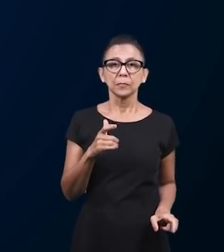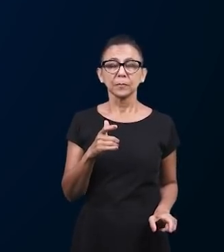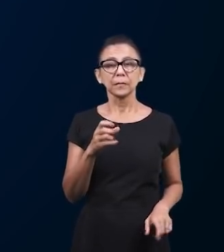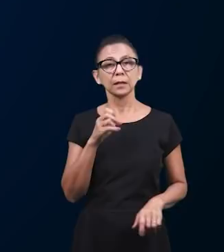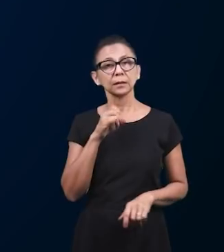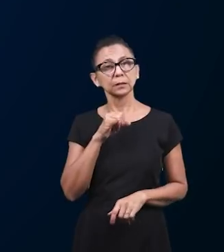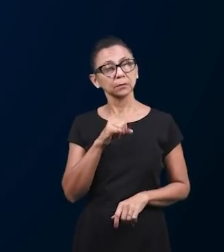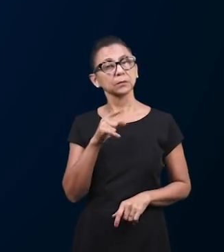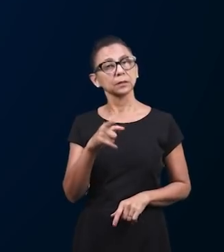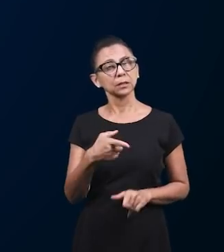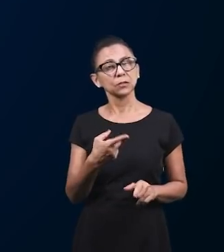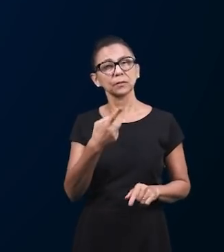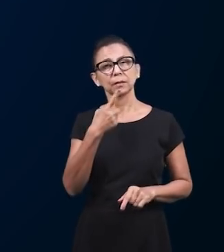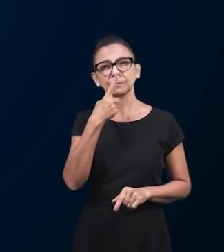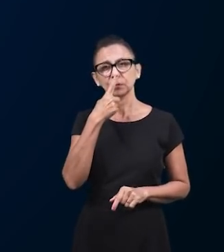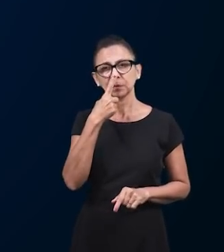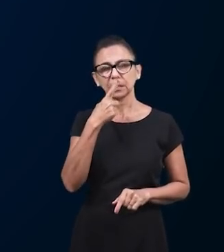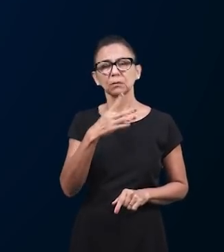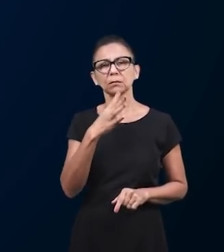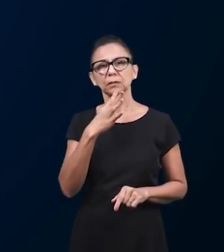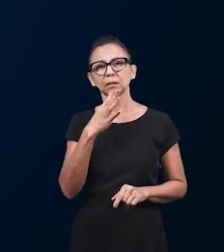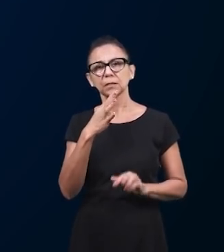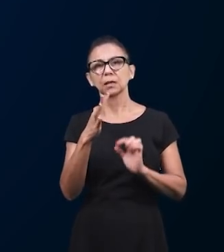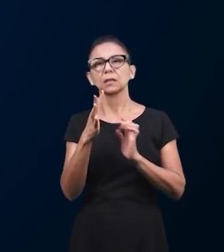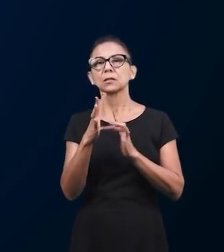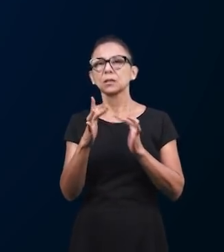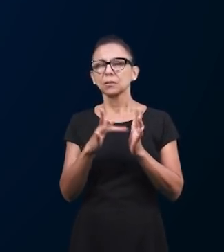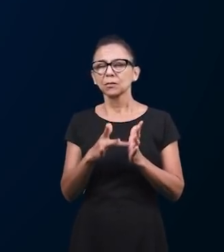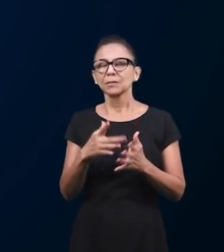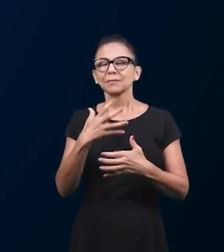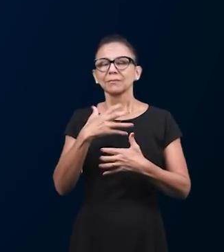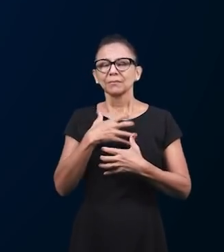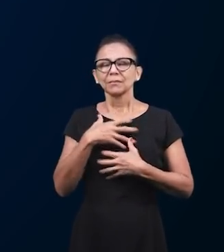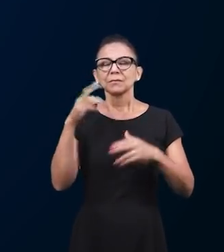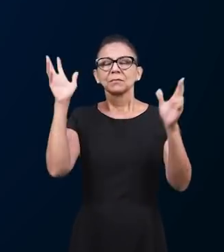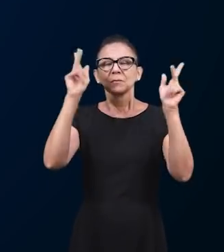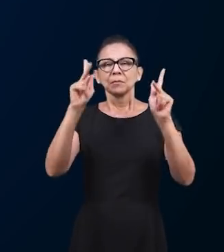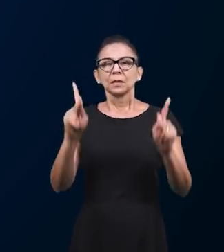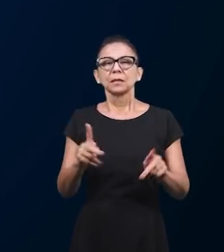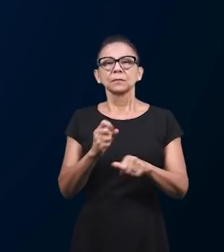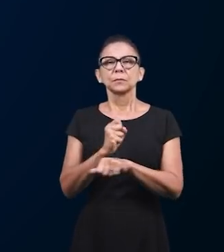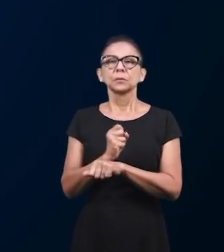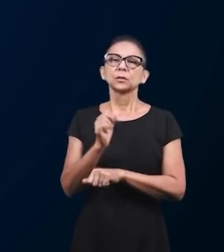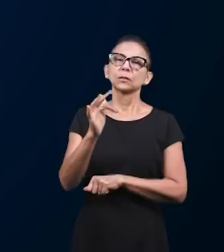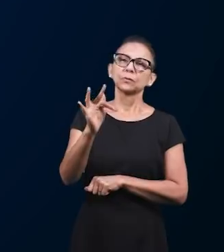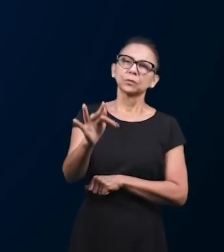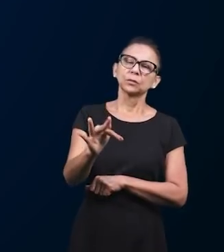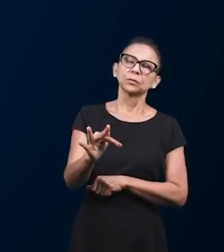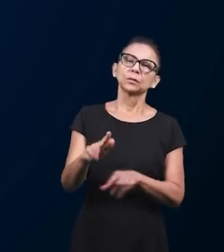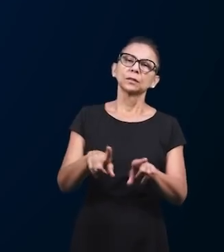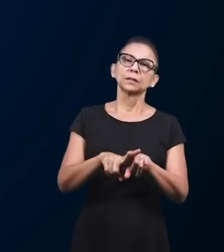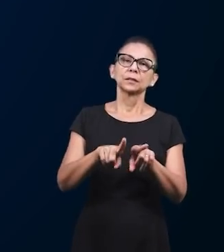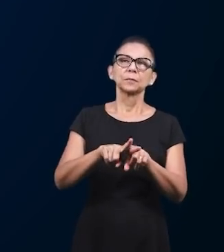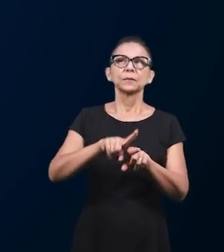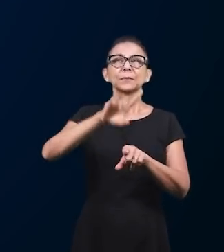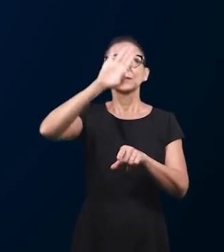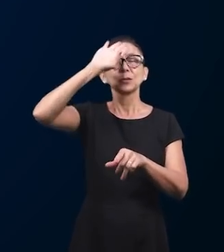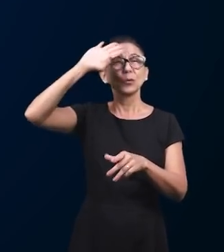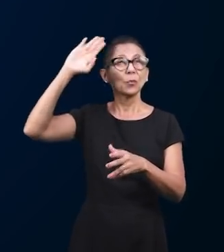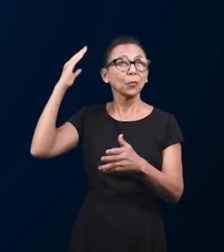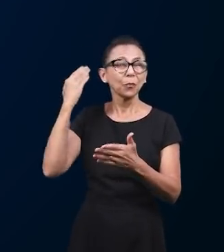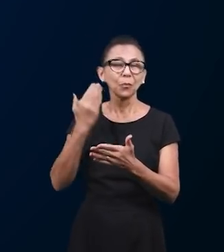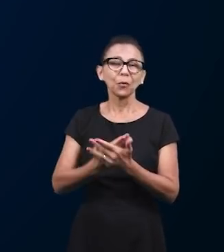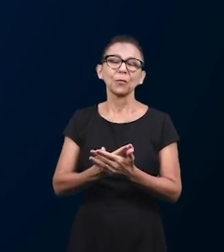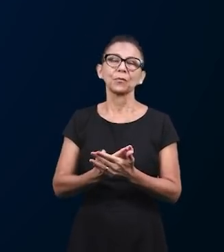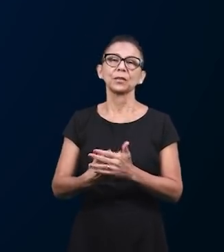caminhando com Jesus que a gente encontra essas certezas, essa esperança, a paz e a confiança de